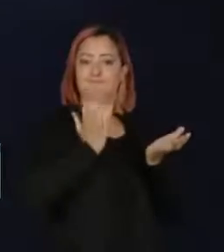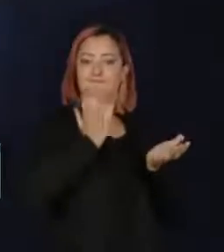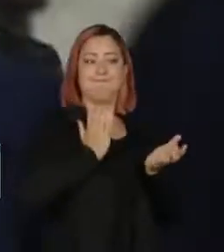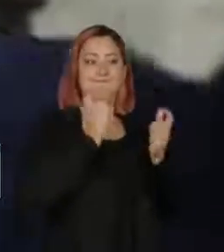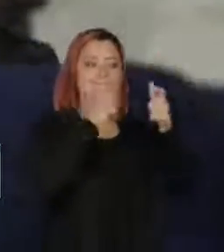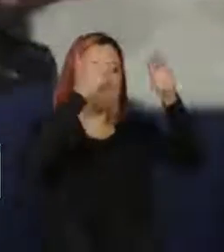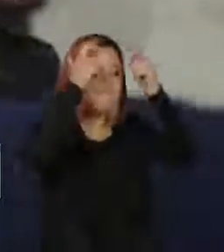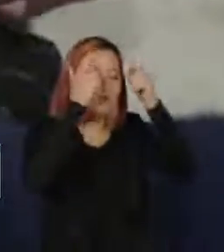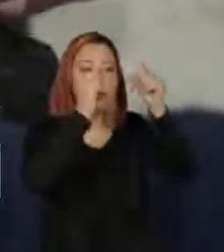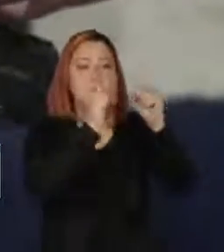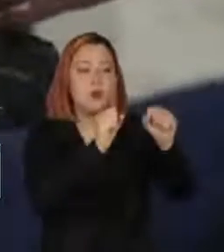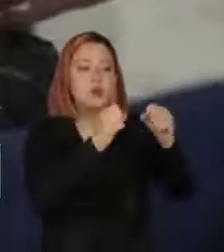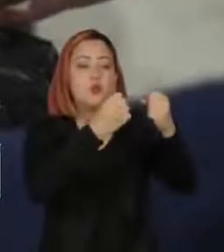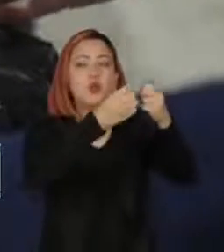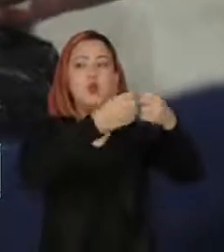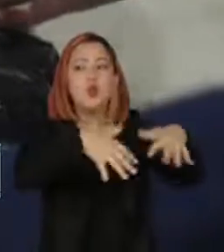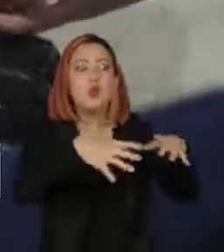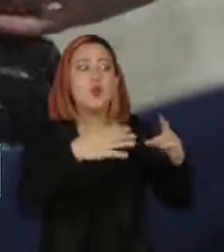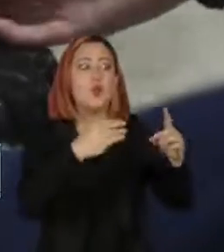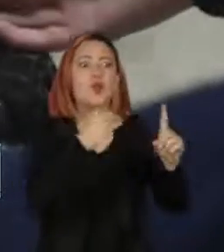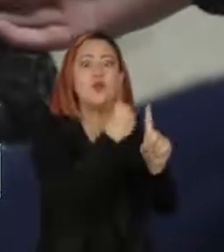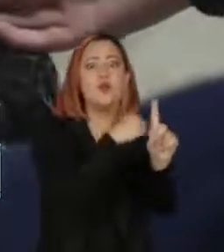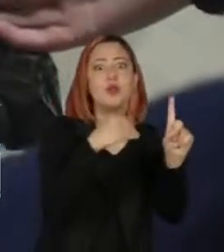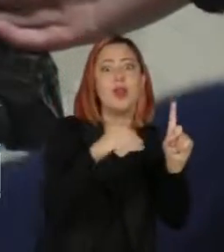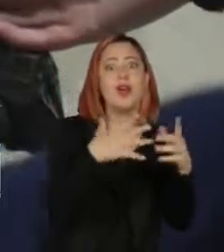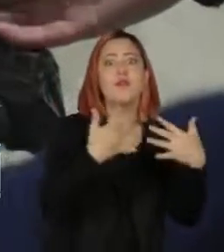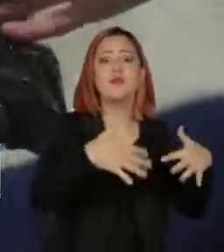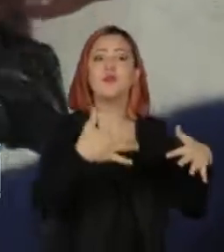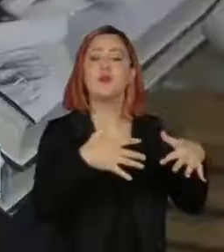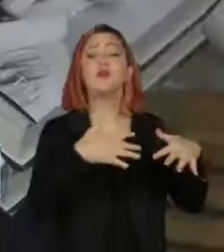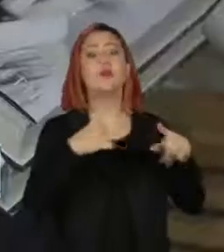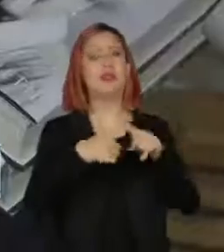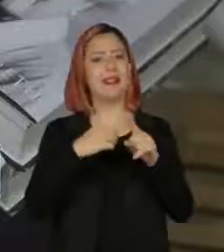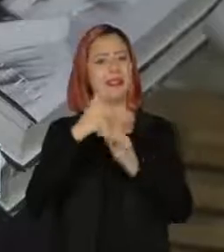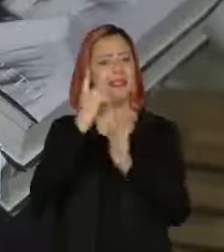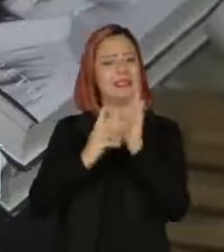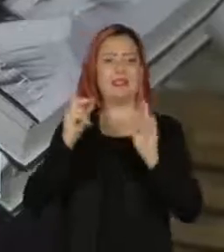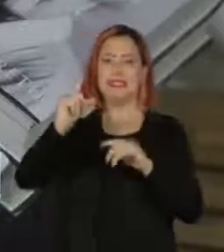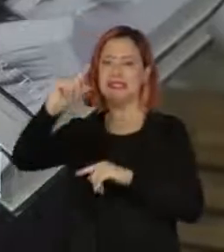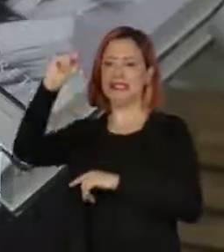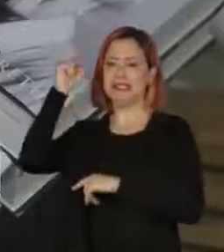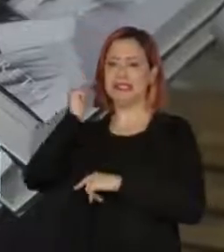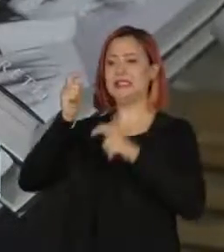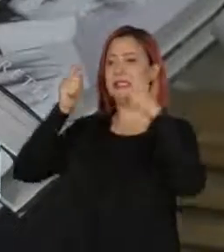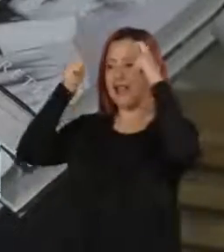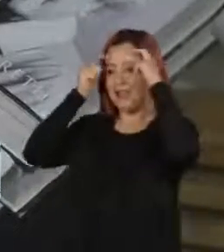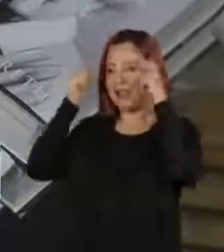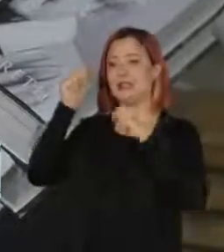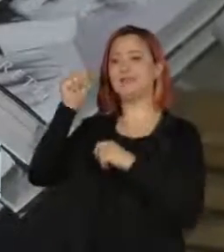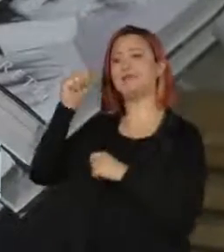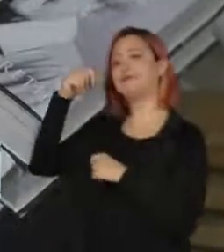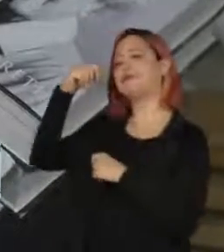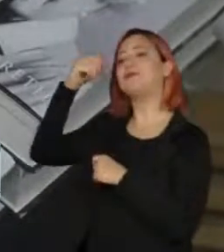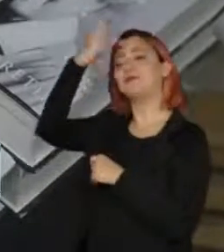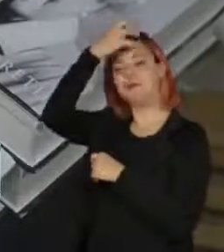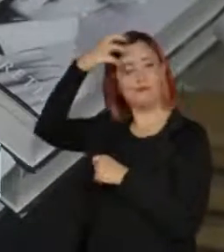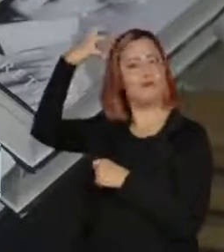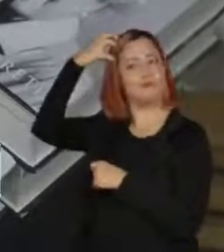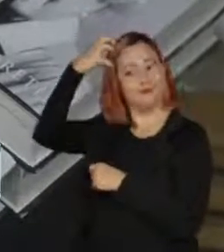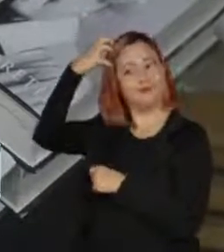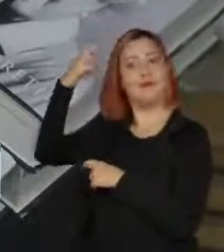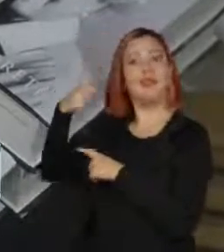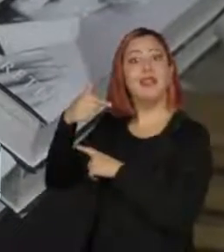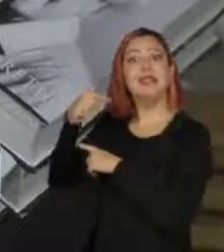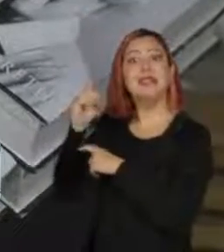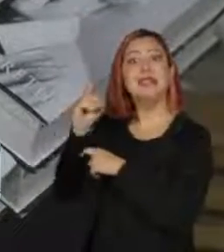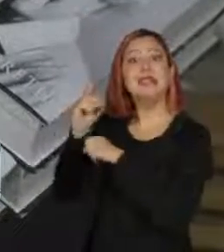que vive um dos momentos mais incertos Em décadas depois da morte da Rainha Elizabeth II que reinou por 70 anos